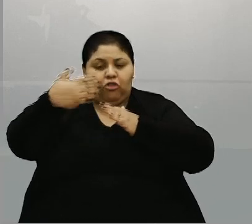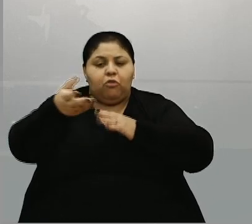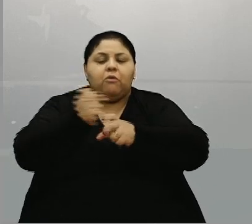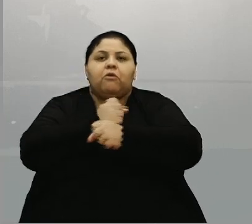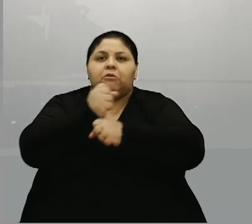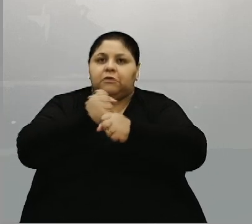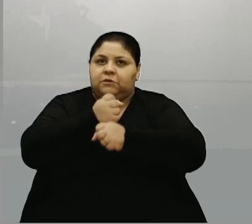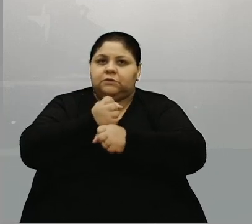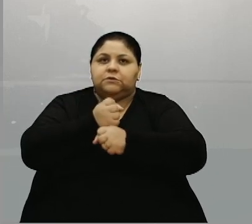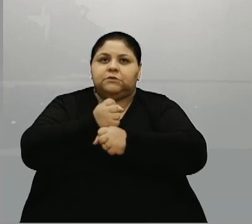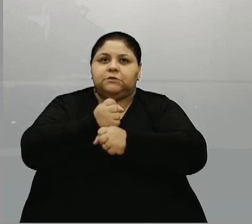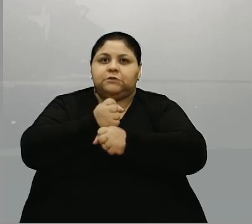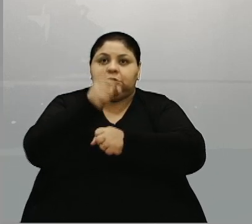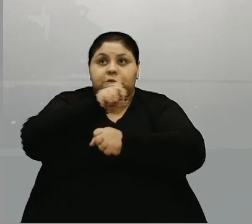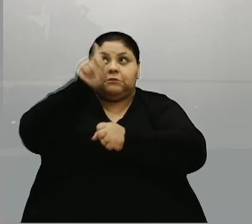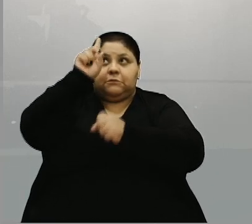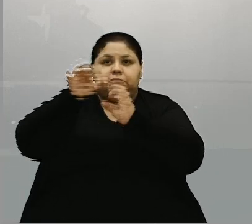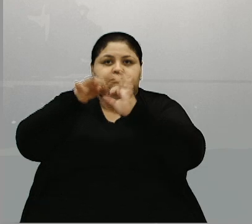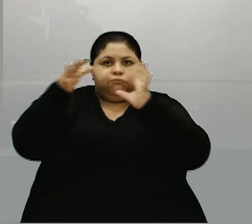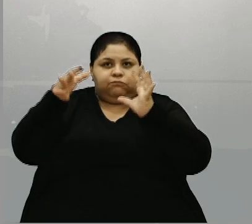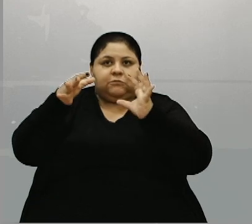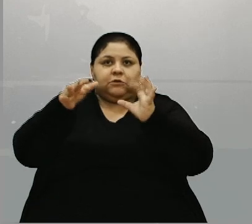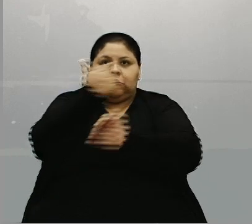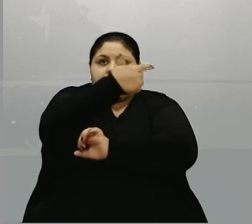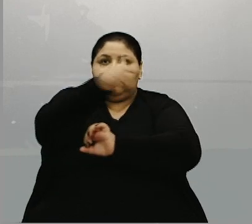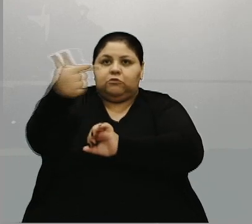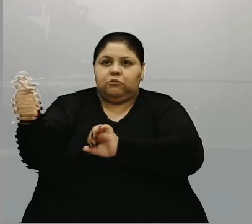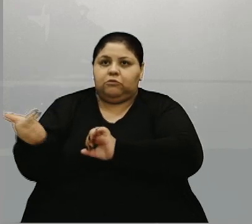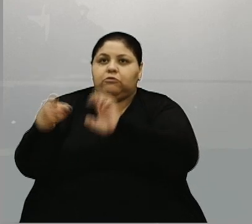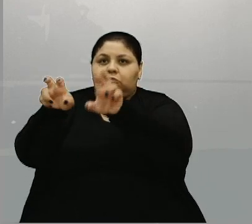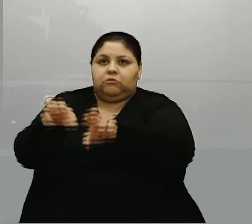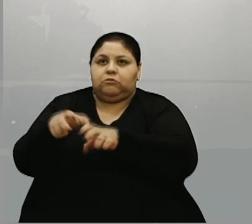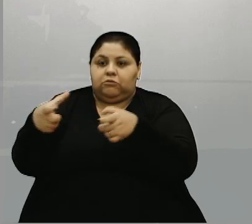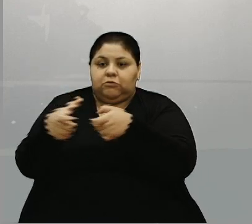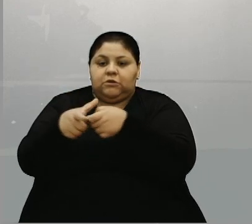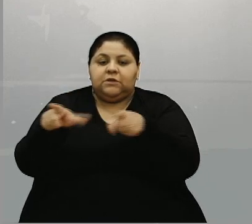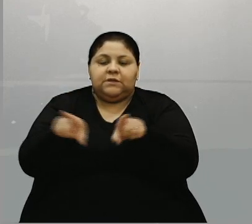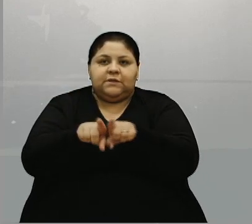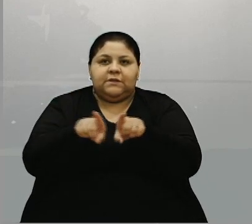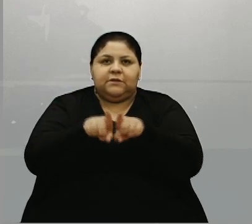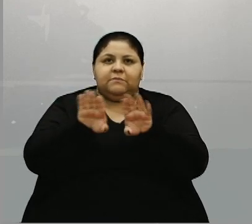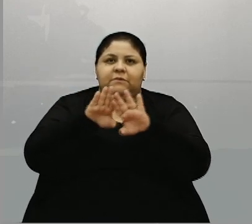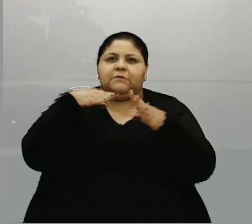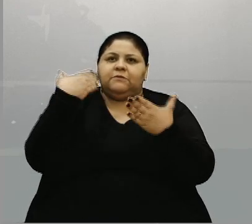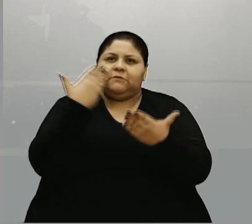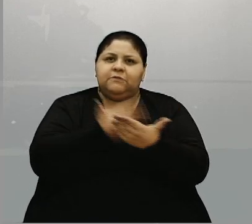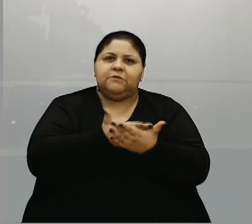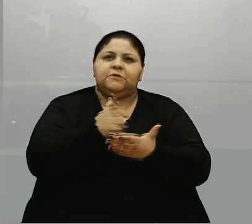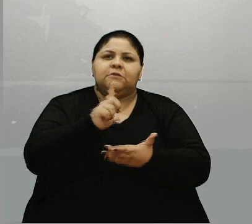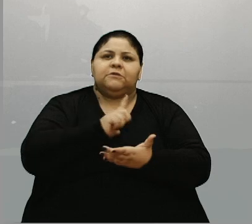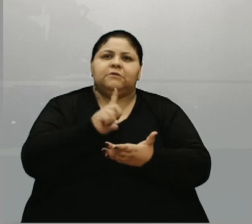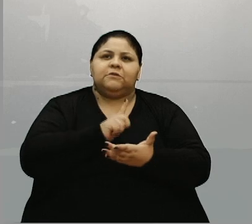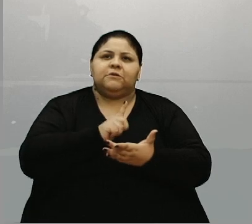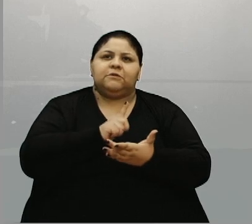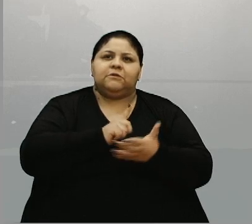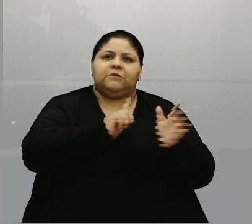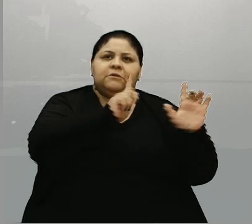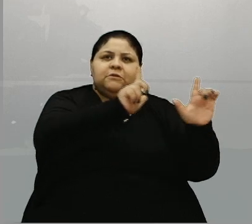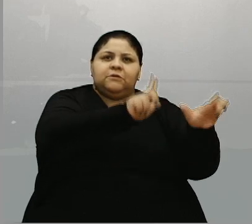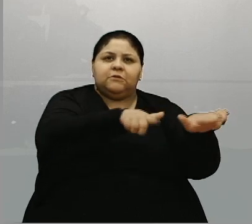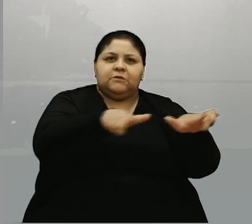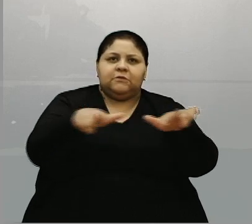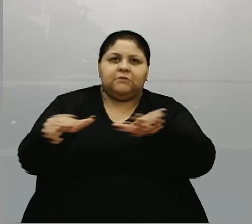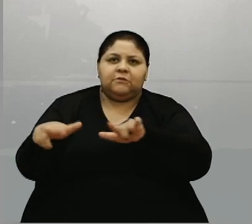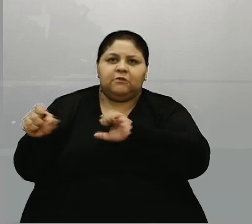se Deus permitir, para que também os demais distritos também tenham as suas escolinhas, tenham também os seus locais